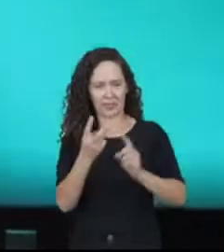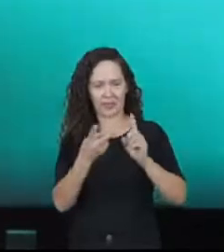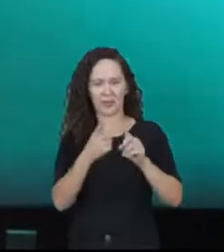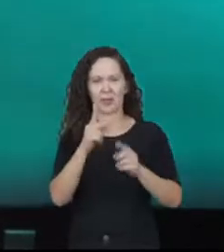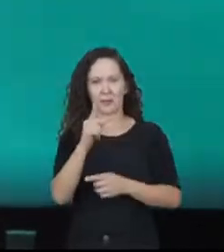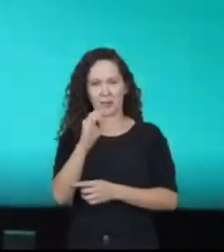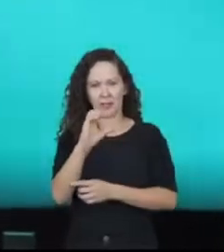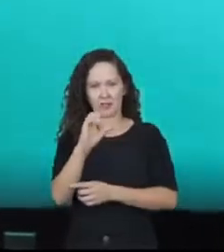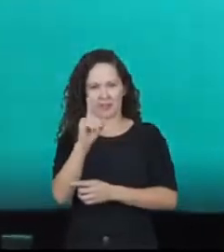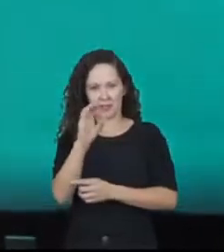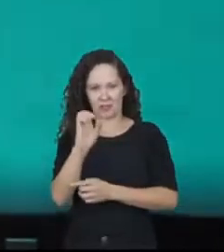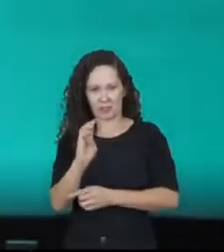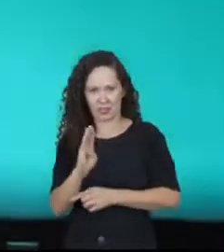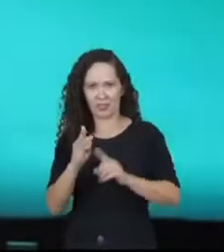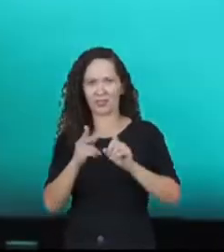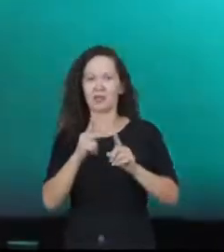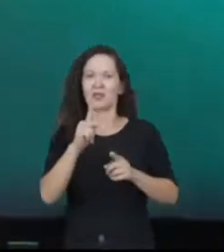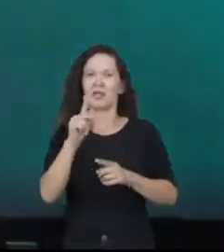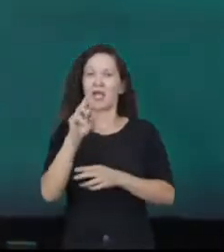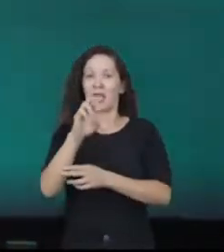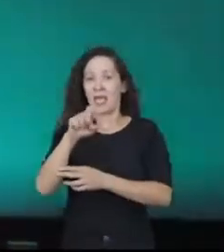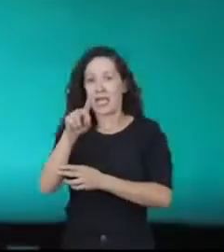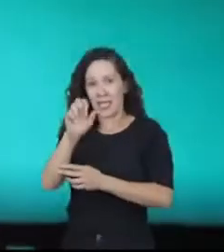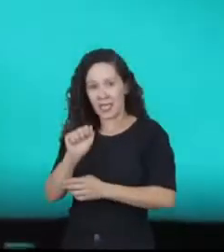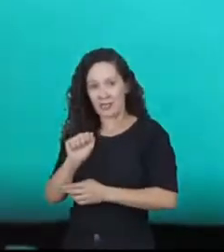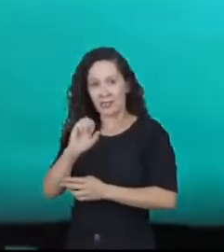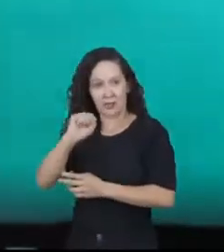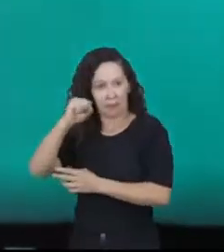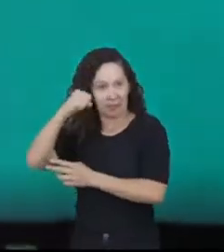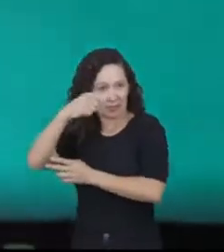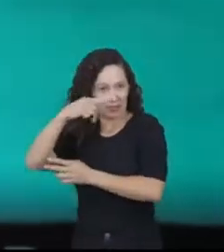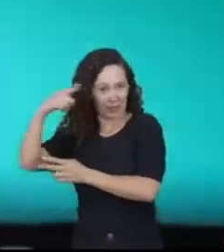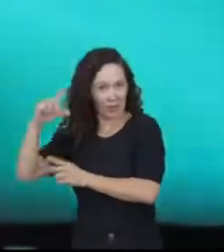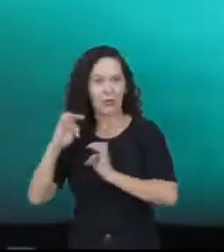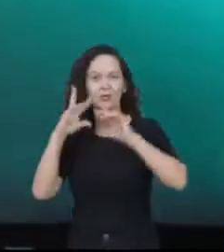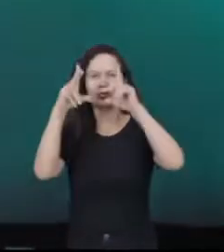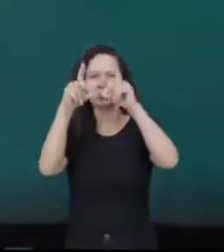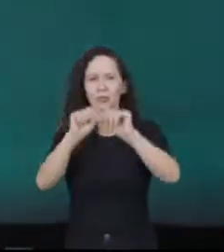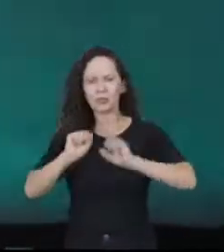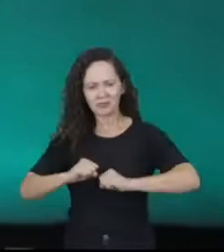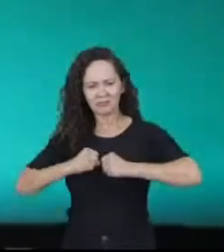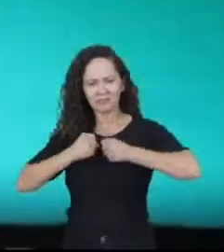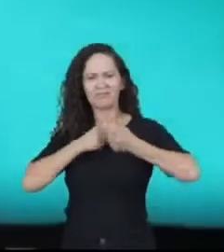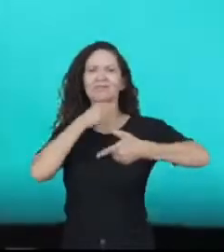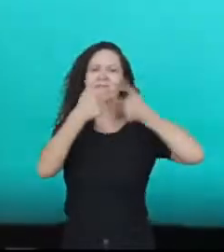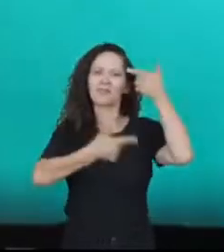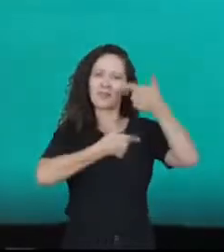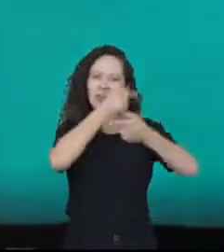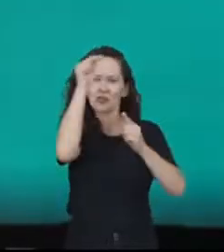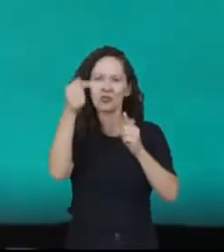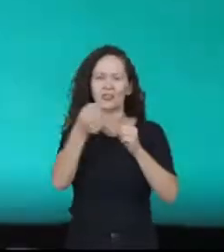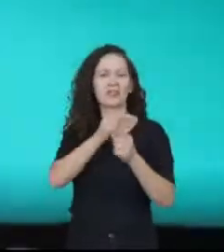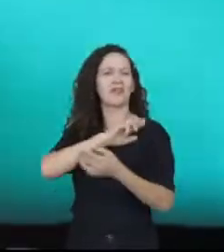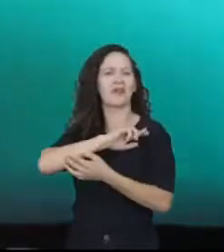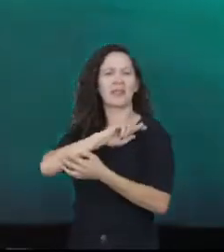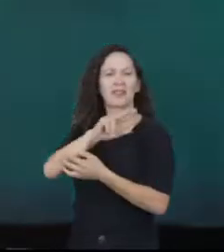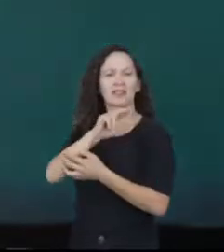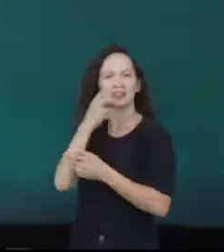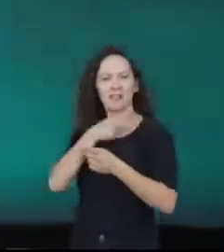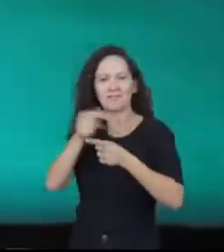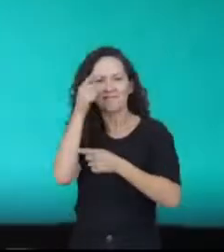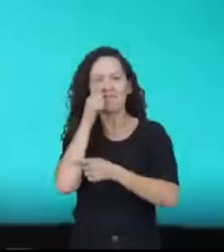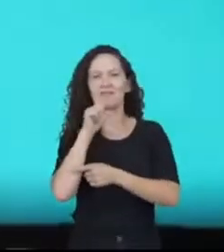PSOL, Rede Solidariedade. Todos dispostos a trabalhar, não apenas pela vitória de 2 de